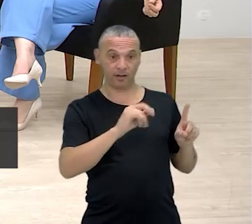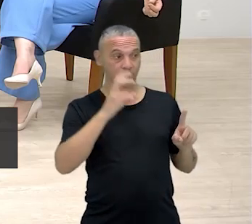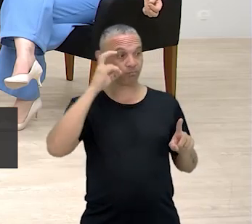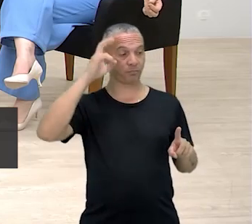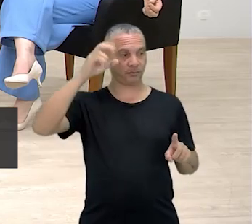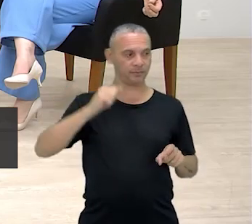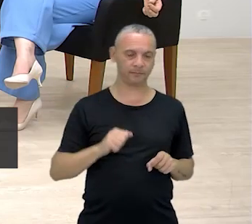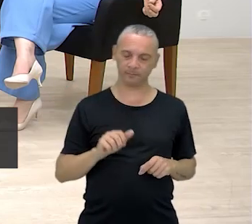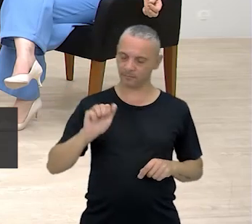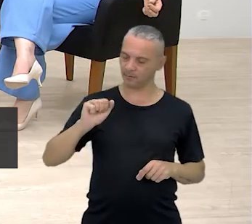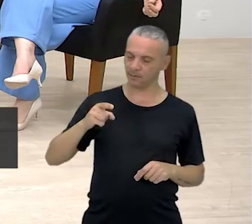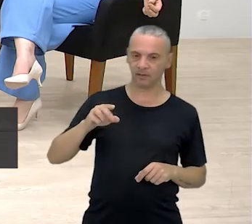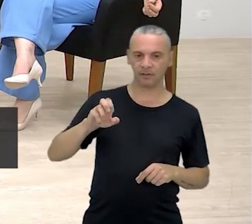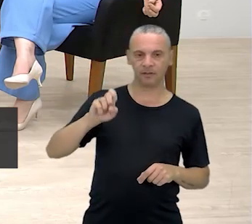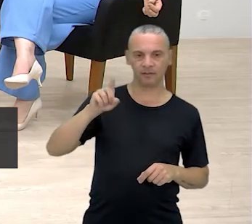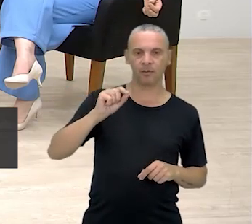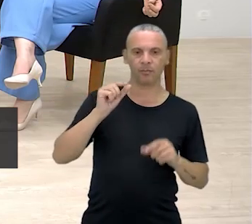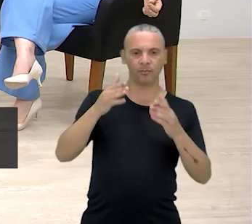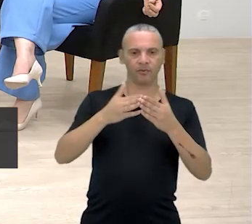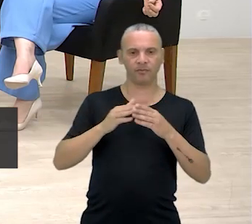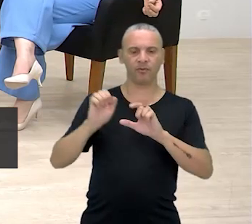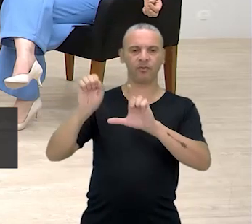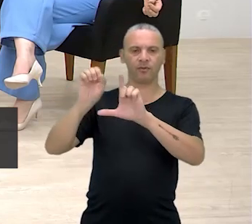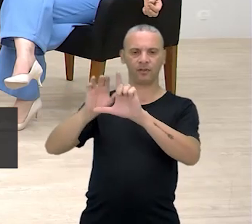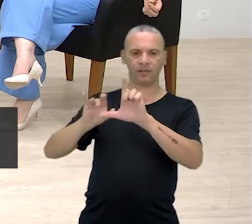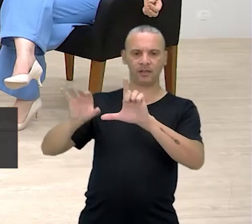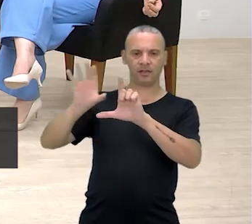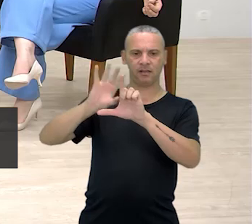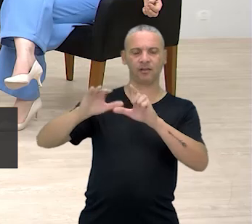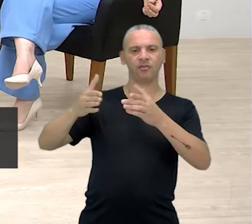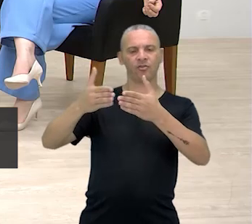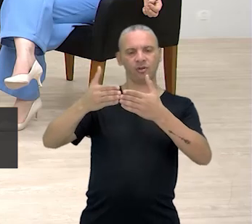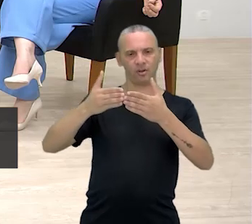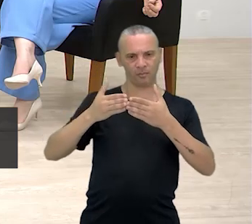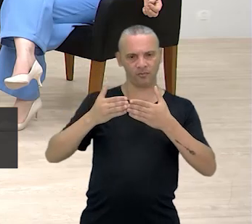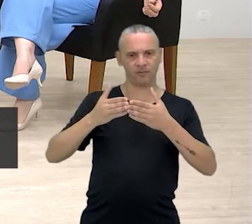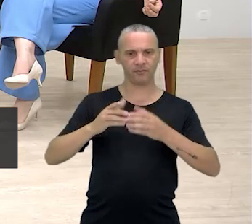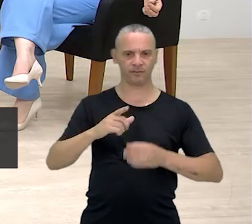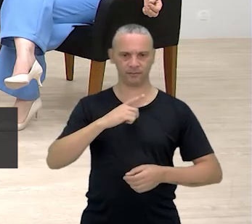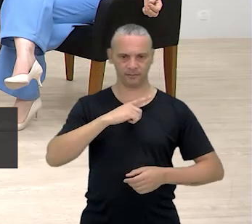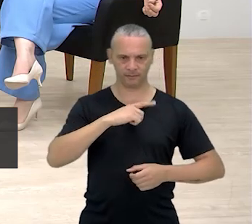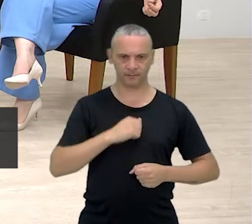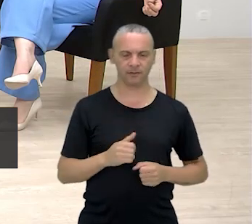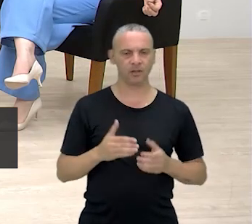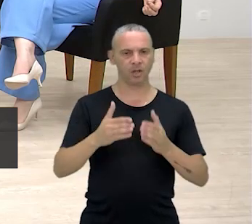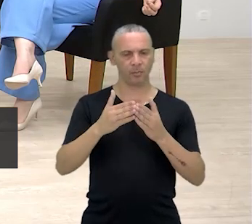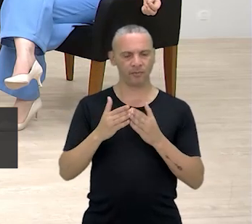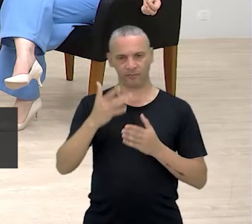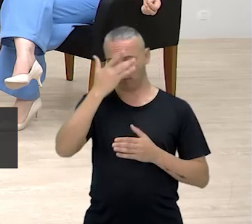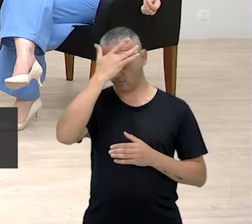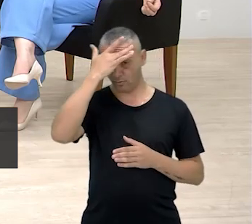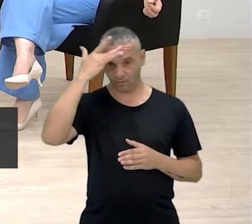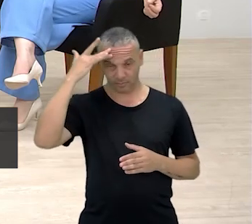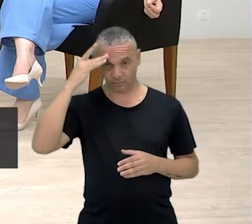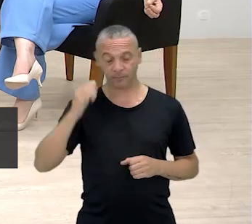favor, coloque novamente o QR Code, tá? Então, para se inscrever para o Sobrevivendo no Inferno. Vou pedir a produção